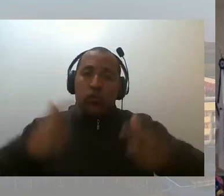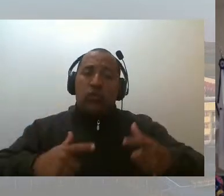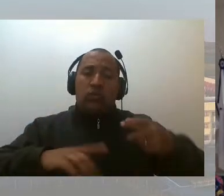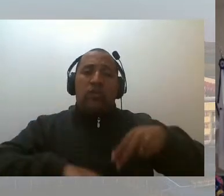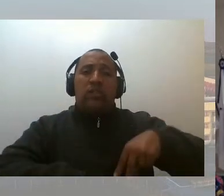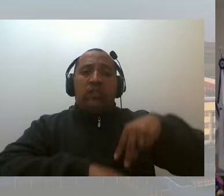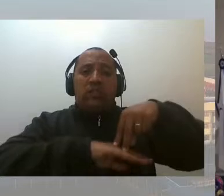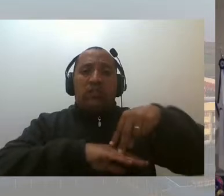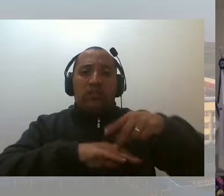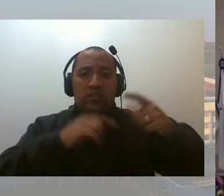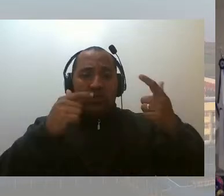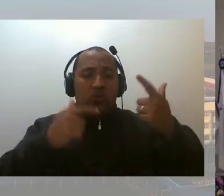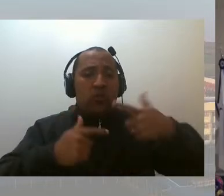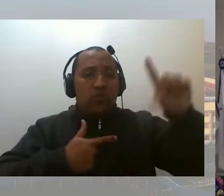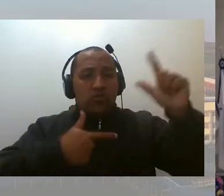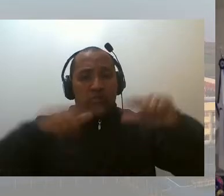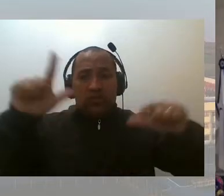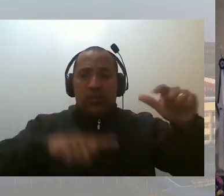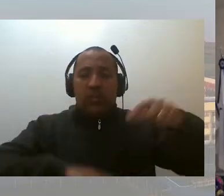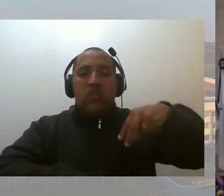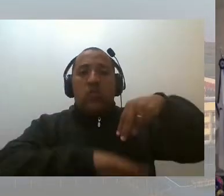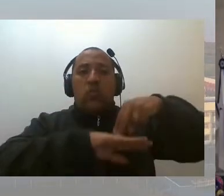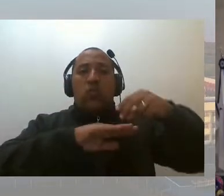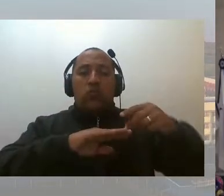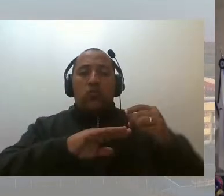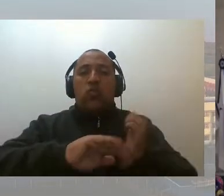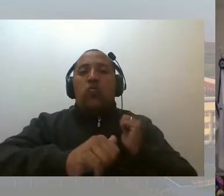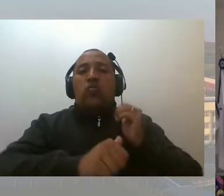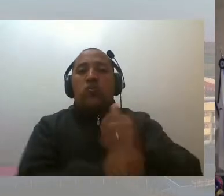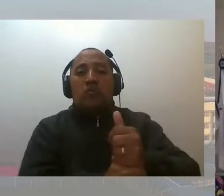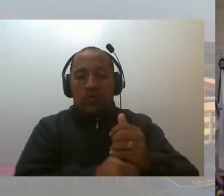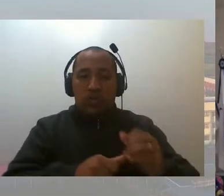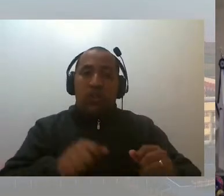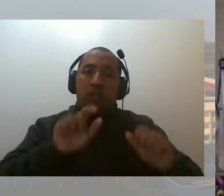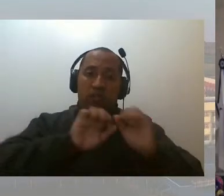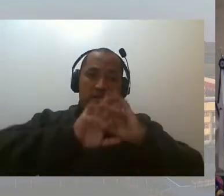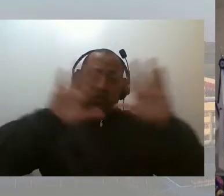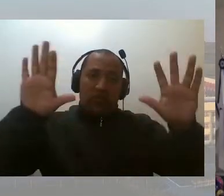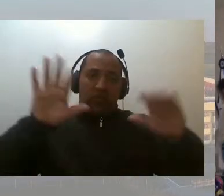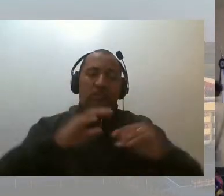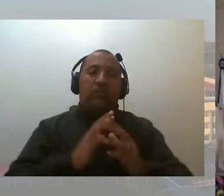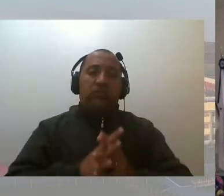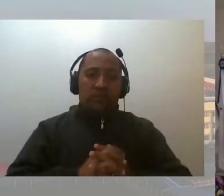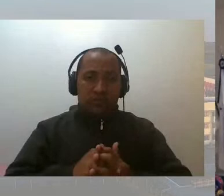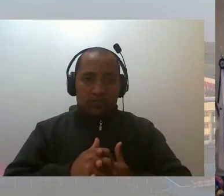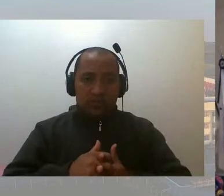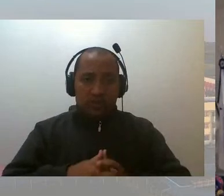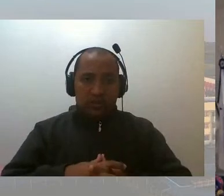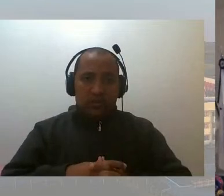ocupar nenhum outro lugar de fala e nem e de ter clareza de que eu não estou ocupando esse outro lugar de fala.